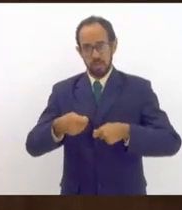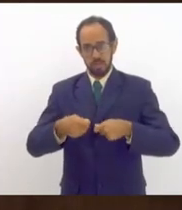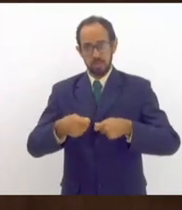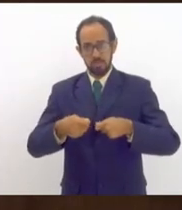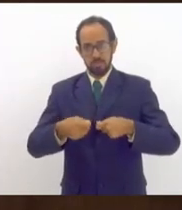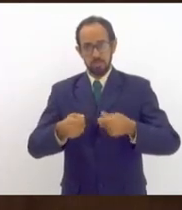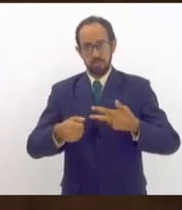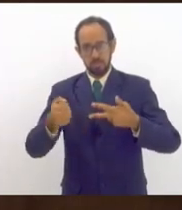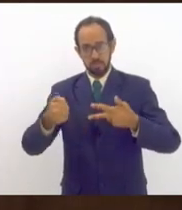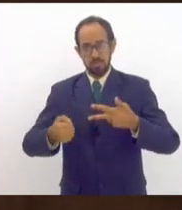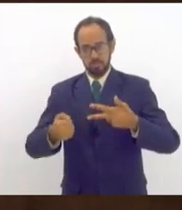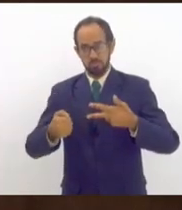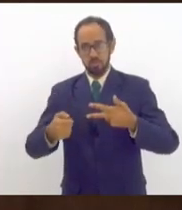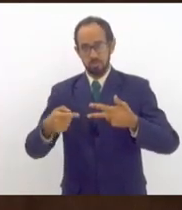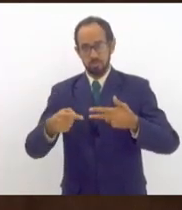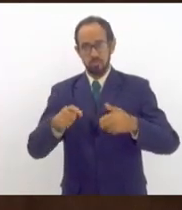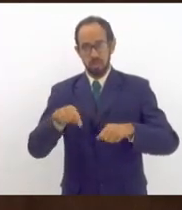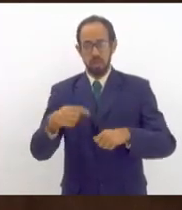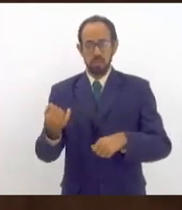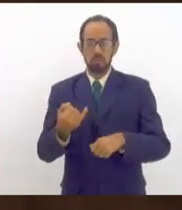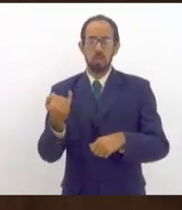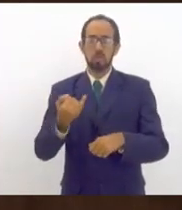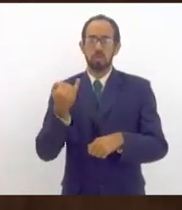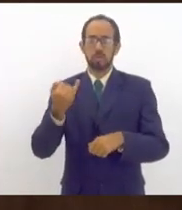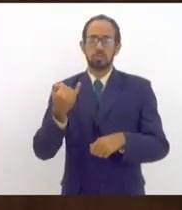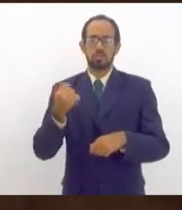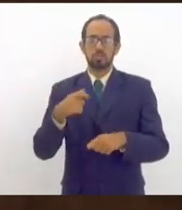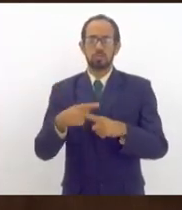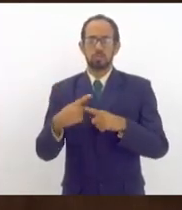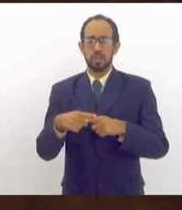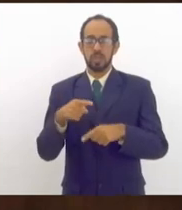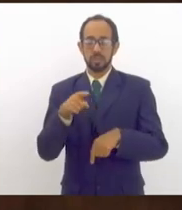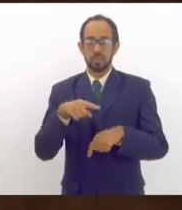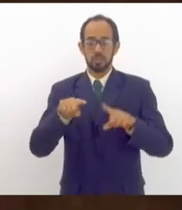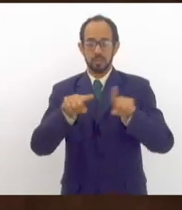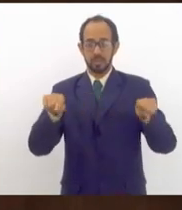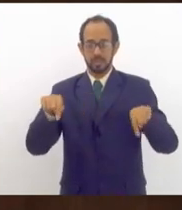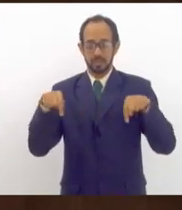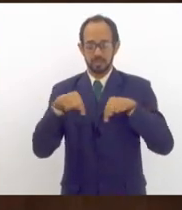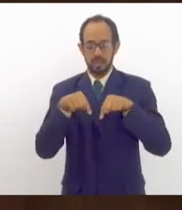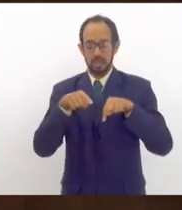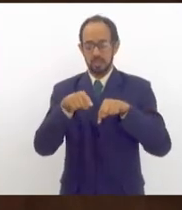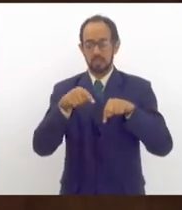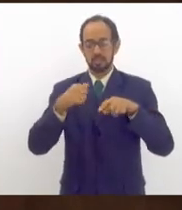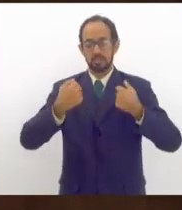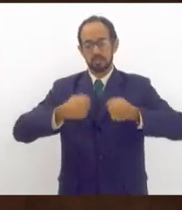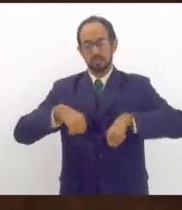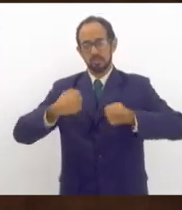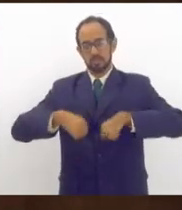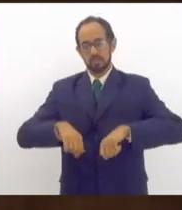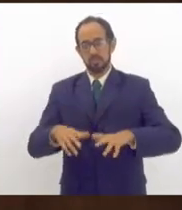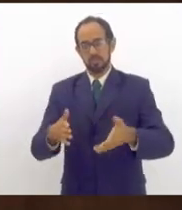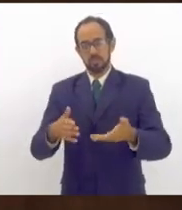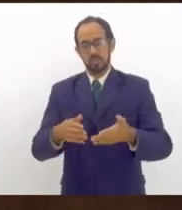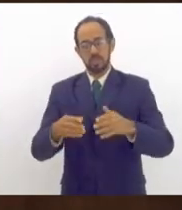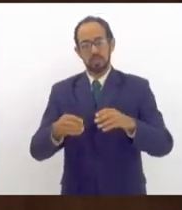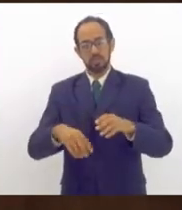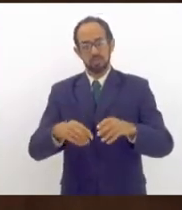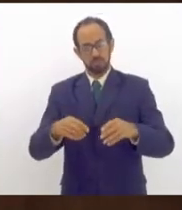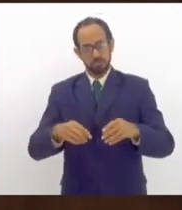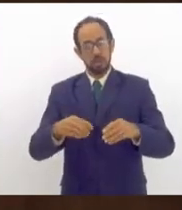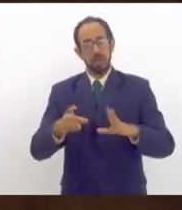pelas comunidades locais é tão importante porque são elas inclusive as primeiras demandadoras de conteúdo